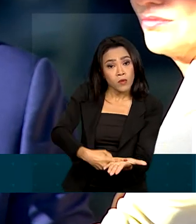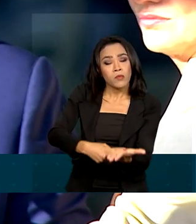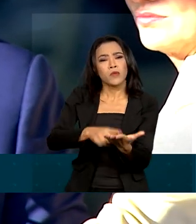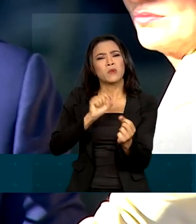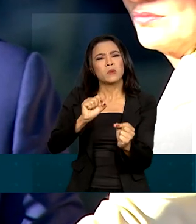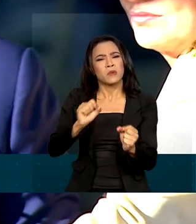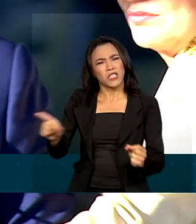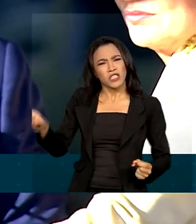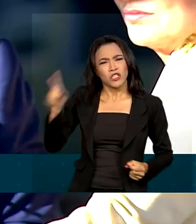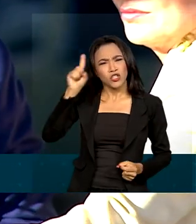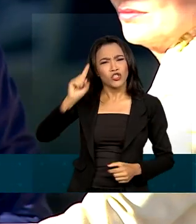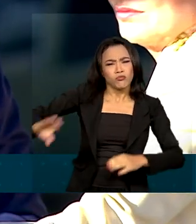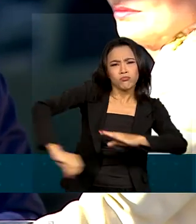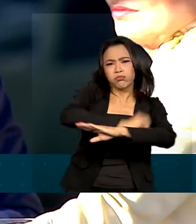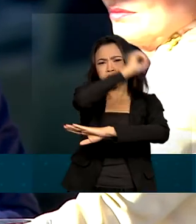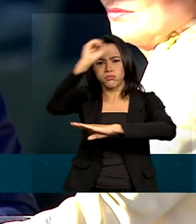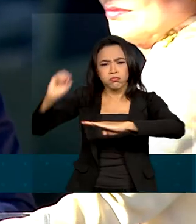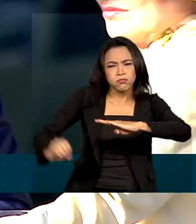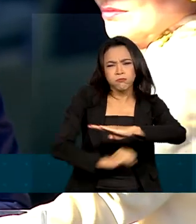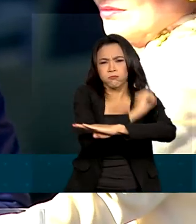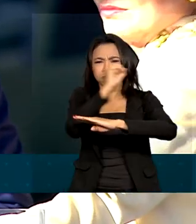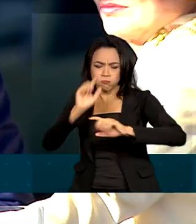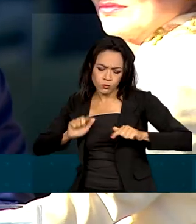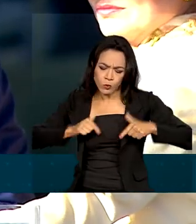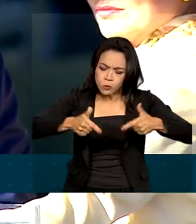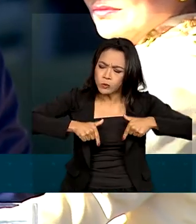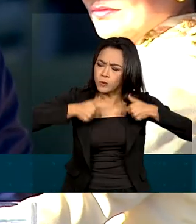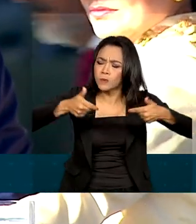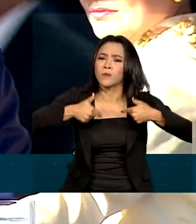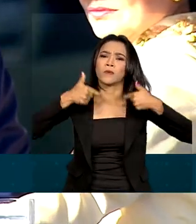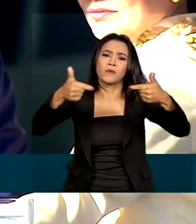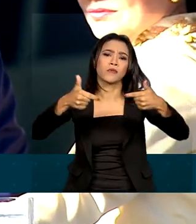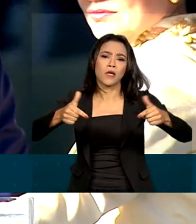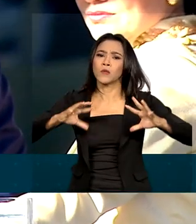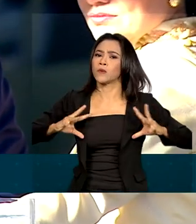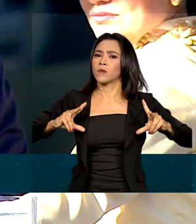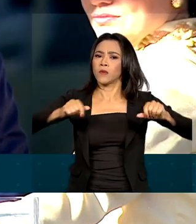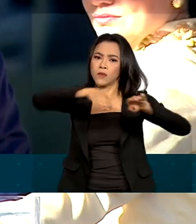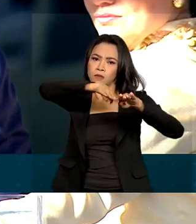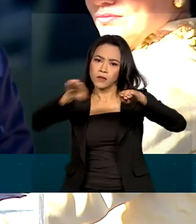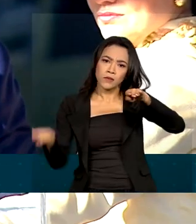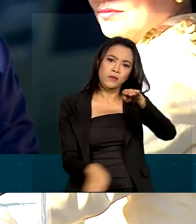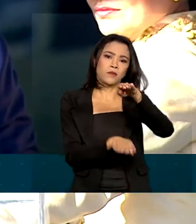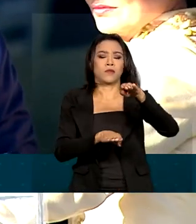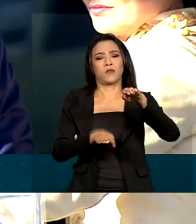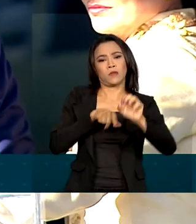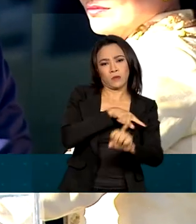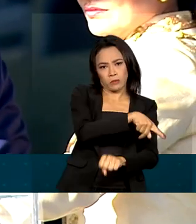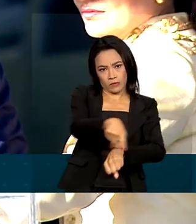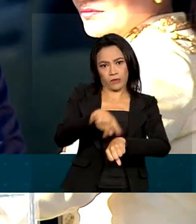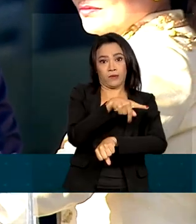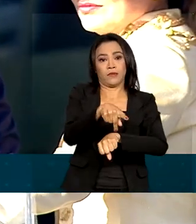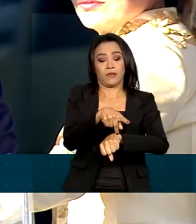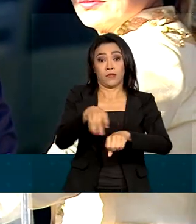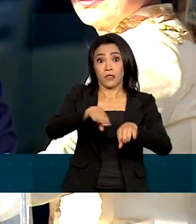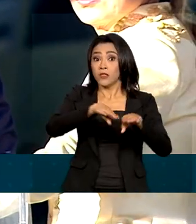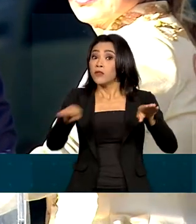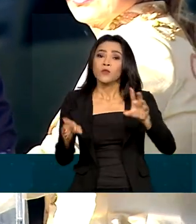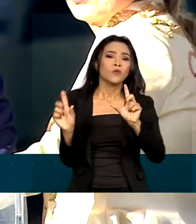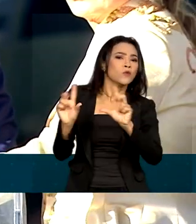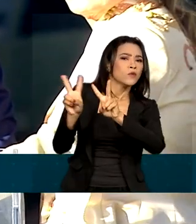combater dia e noite todas as formas de desigualdade no nosso país. Desigualdade de